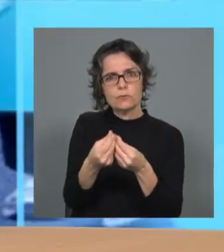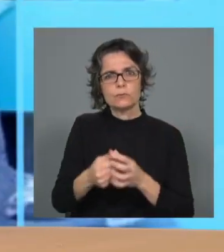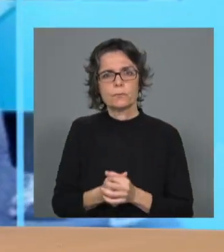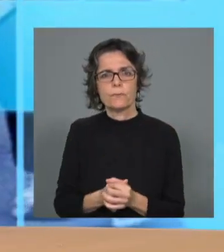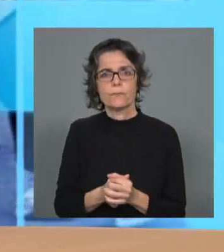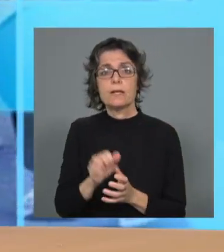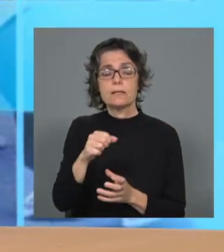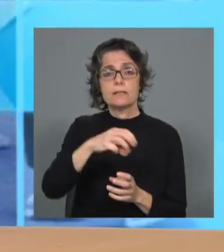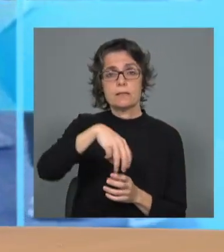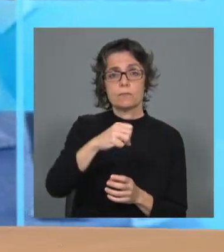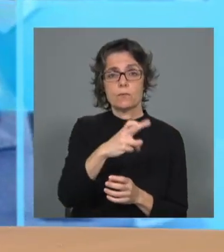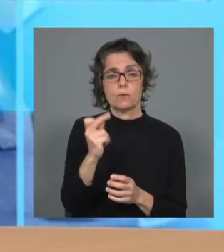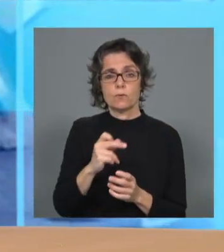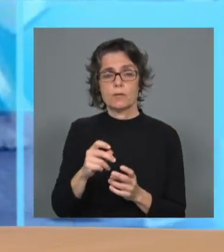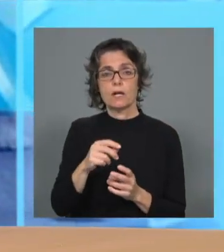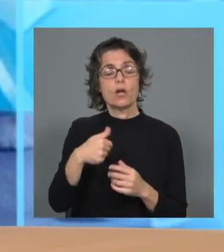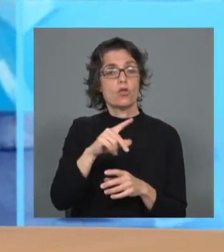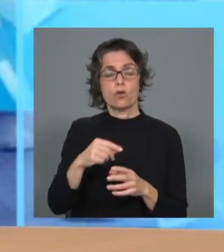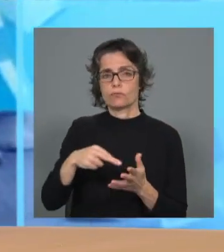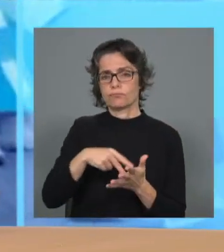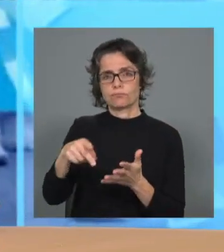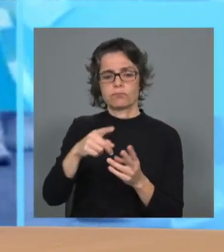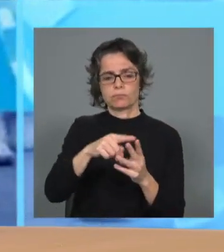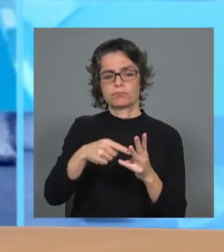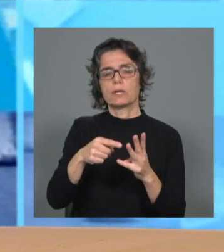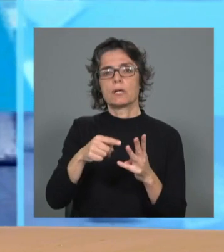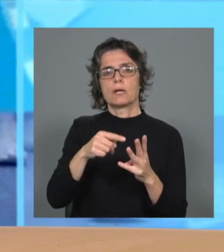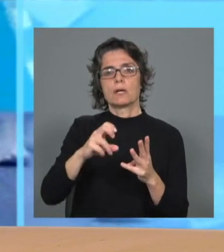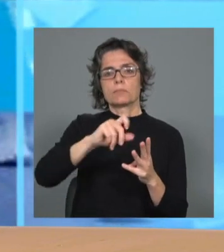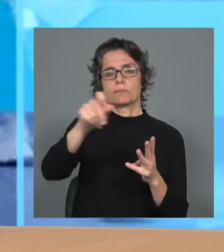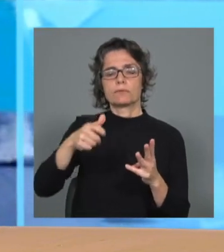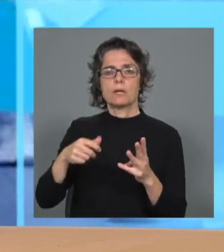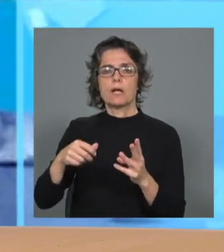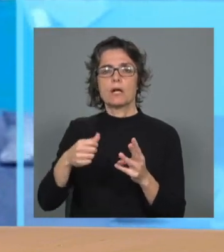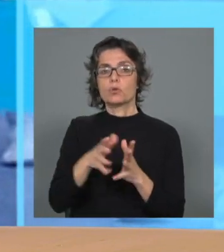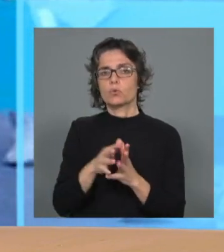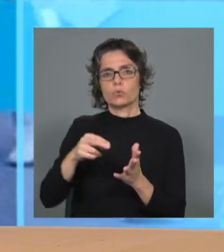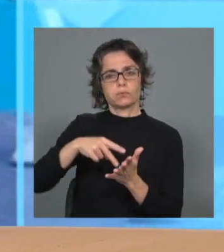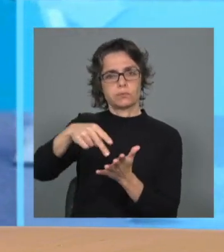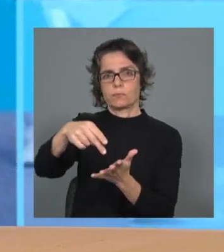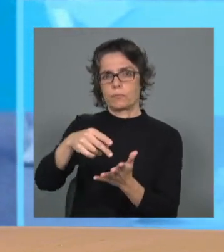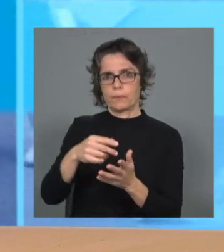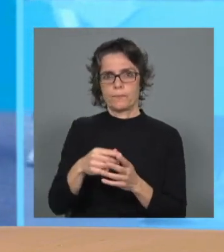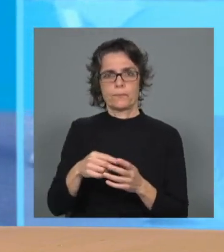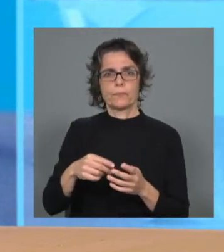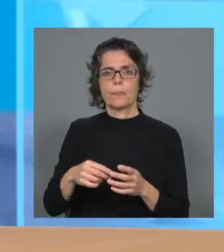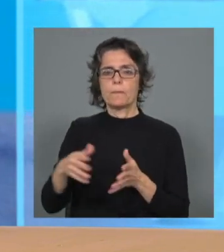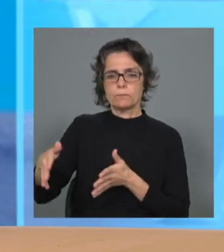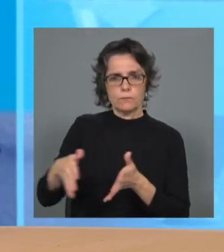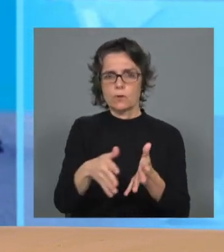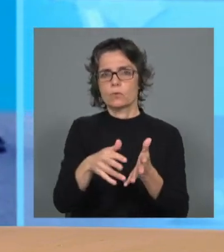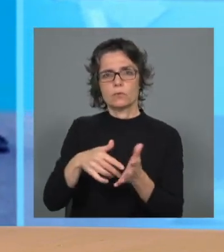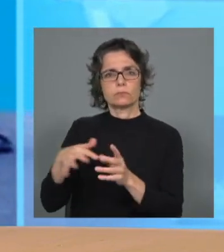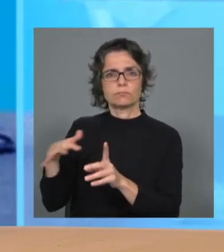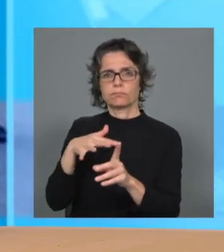Em Mora, Cabeção e Pavia fazemos tudo a pé. Não andamos de carro, só mesmo se for a uma casa assim muito longe. Fazemos tudo pela vila, porque depois levamos